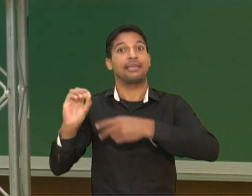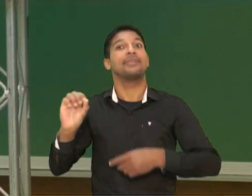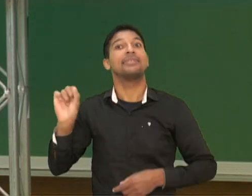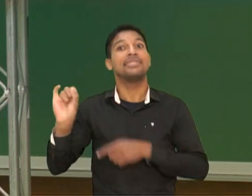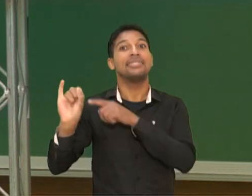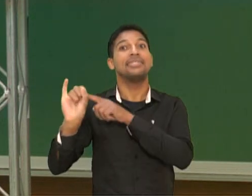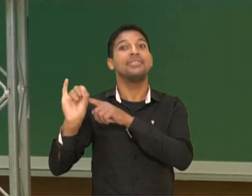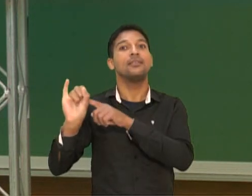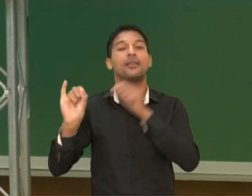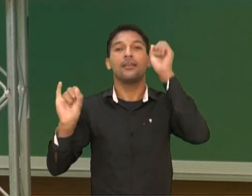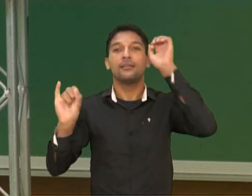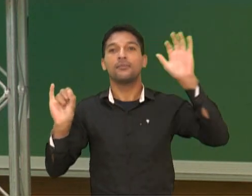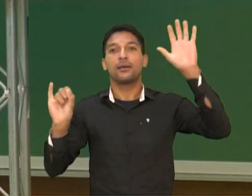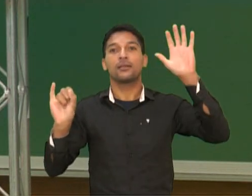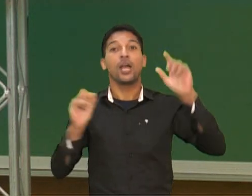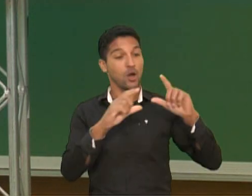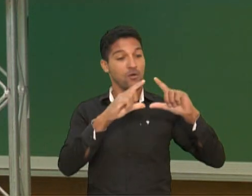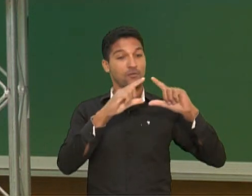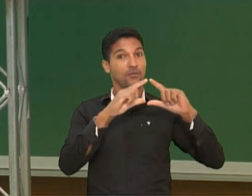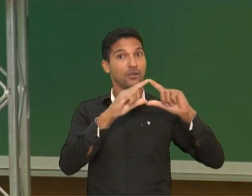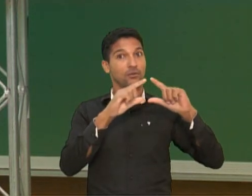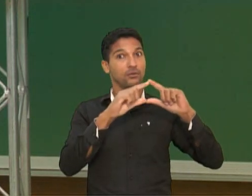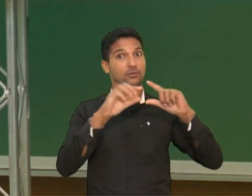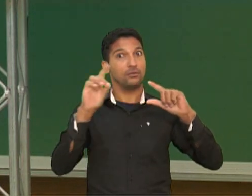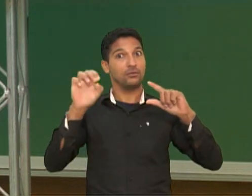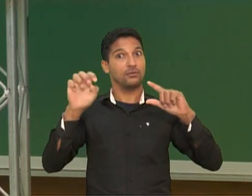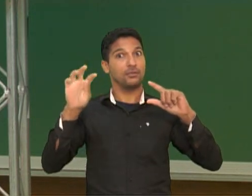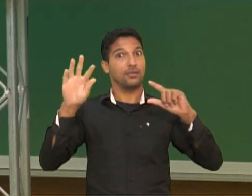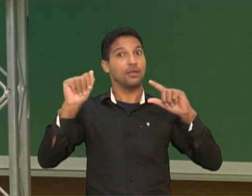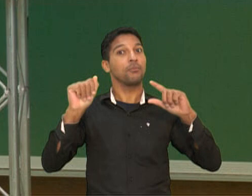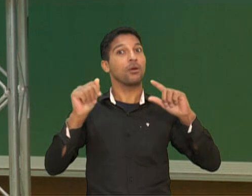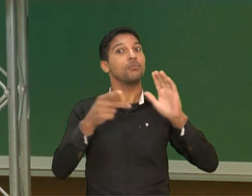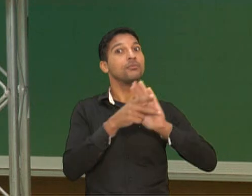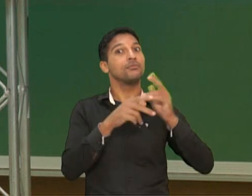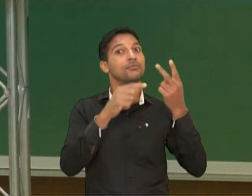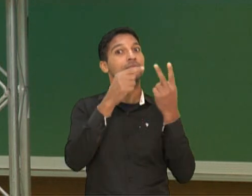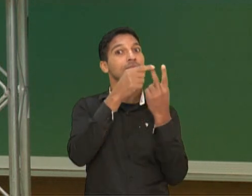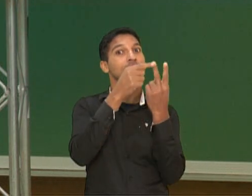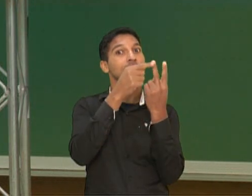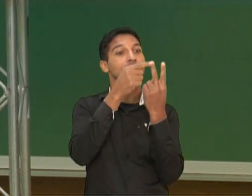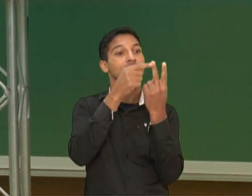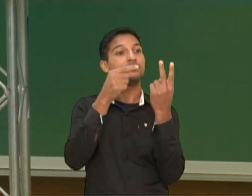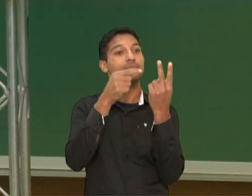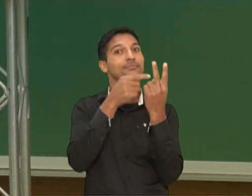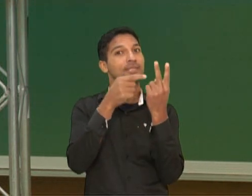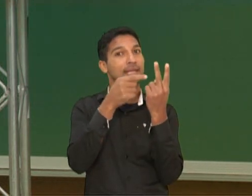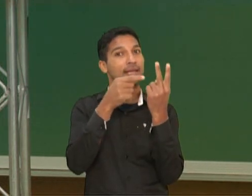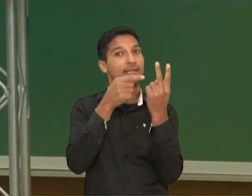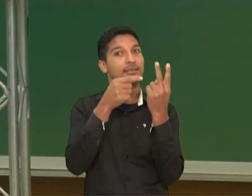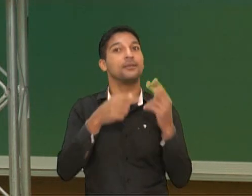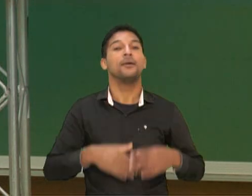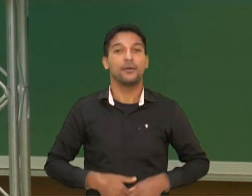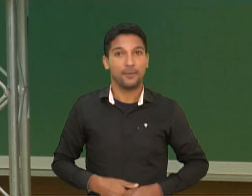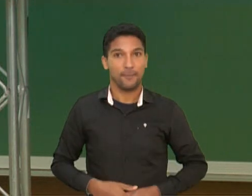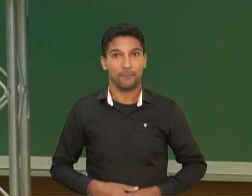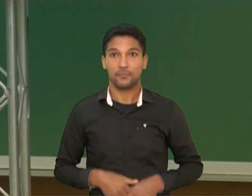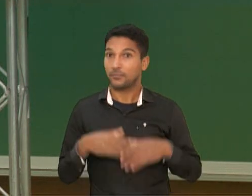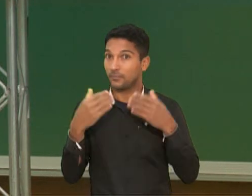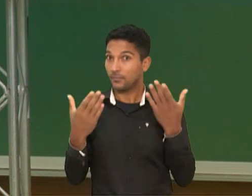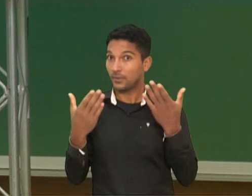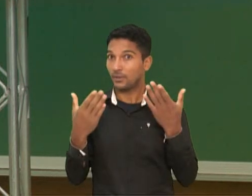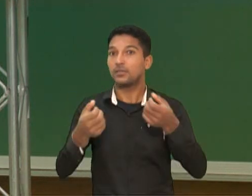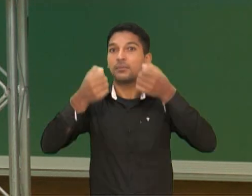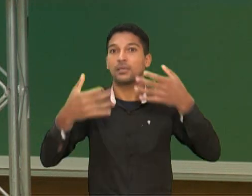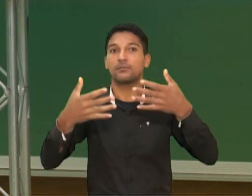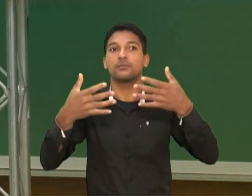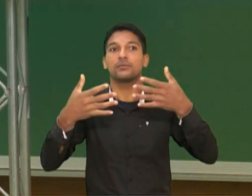quando o valor do delta em uma equação é negativo. Eu trouxe aqui para comentar com vocês algumas lembranças,